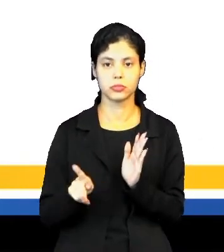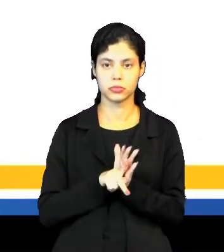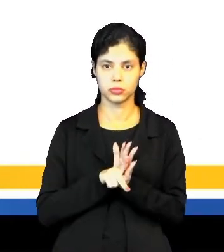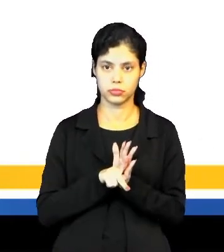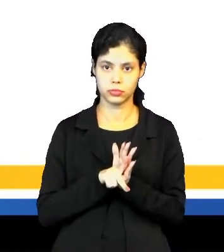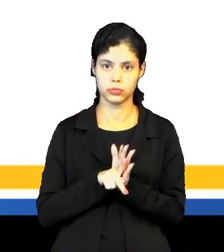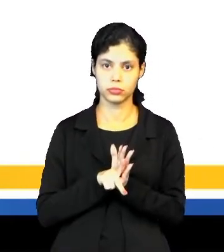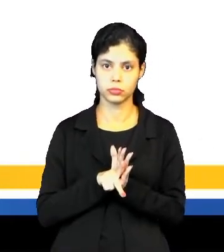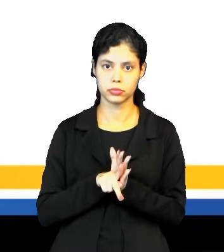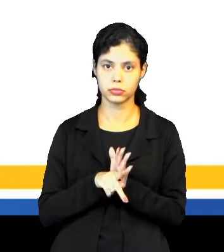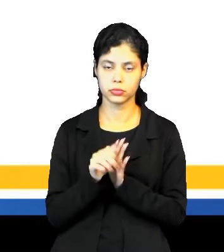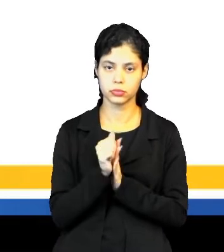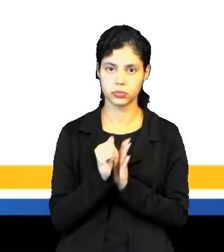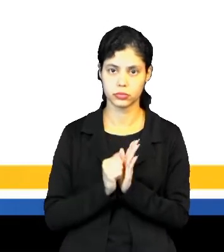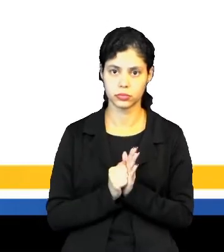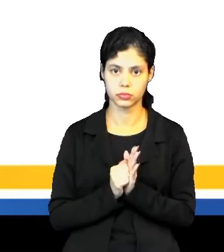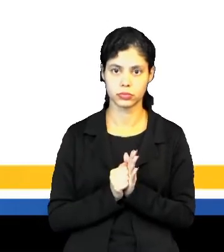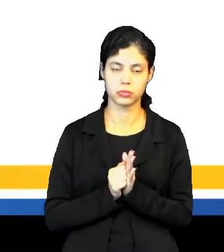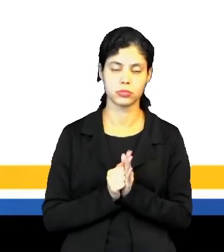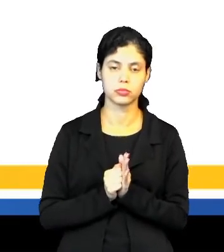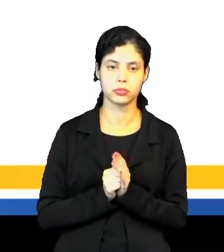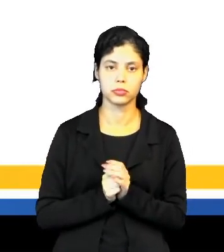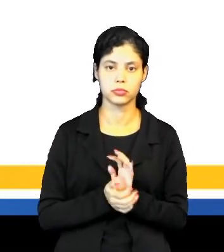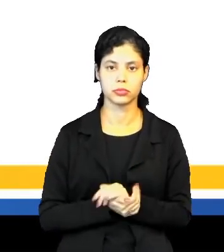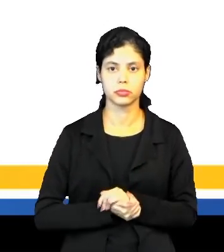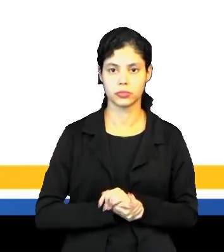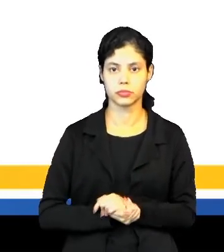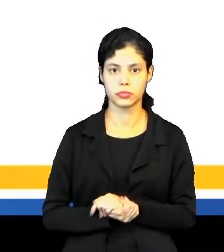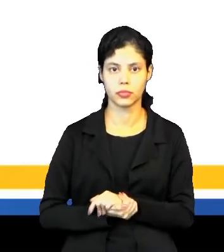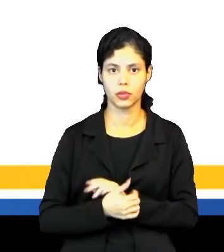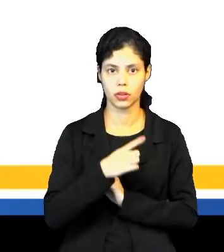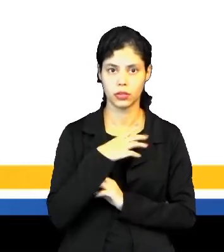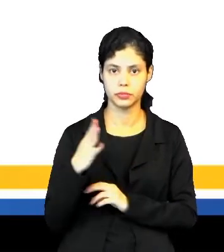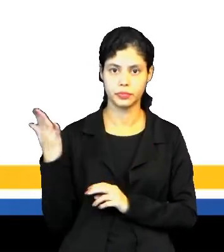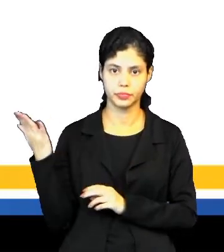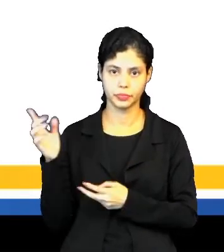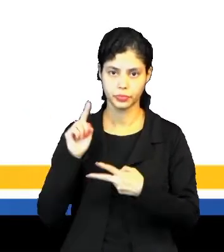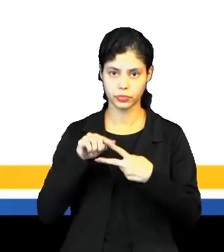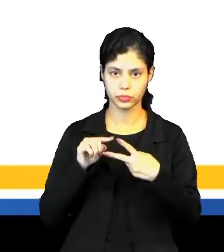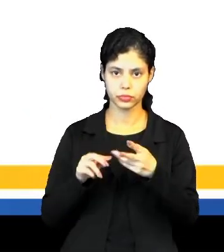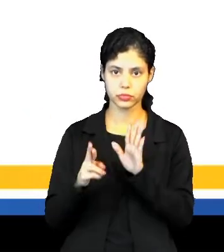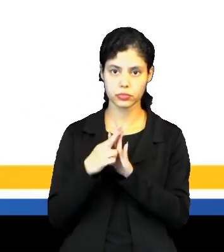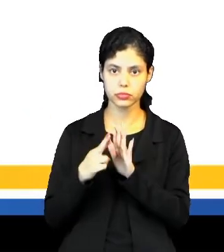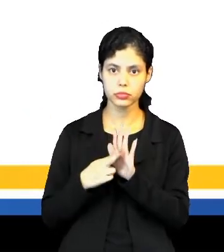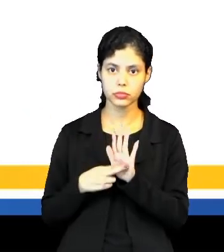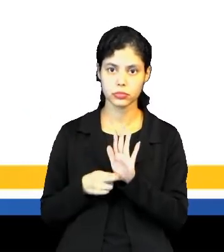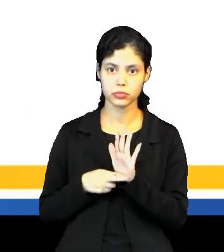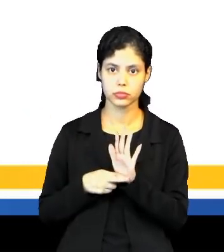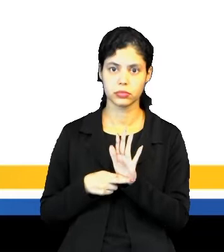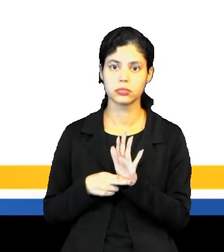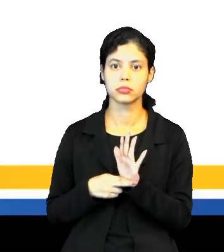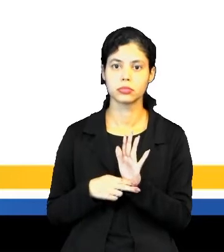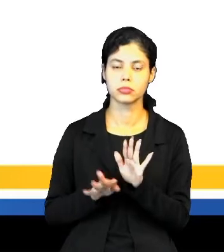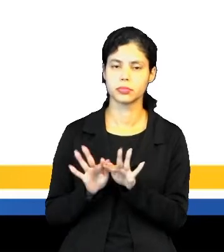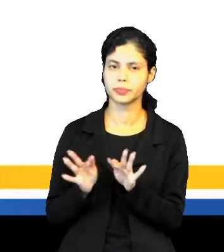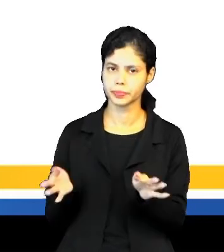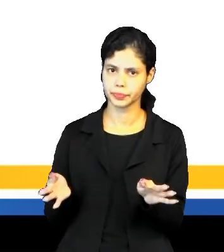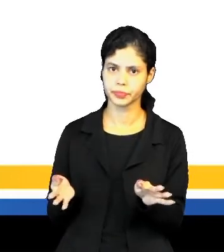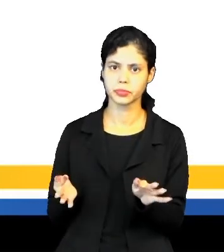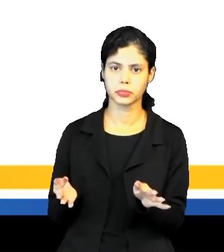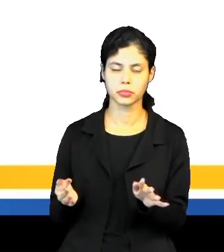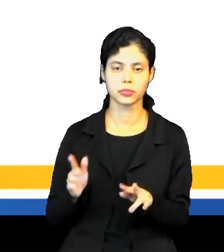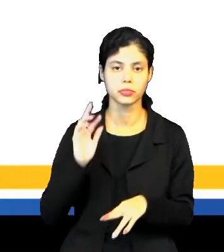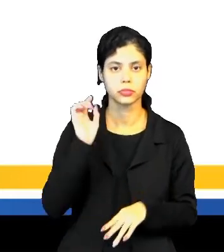pertence a qual século, ou vice-versa. Então, nós temos aí duas regras, né? Uma regrinha simples, com